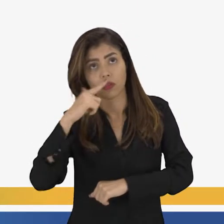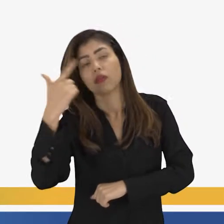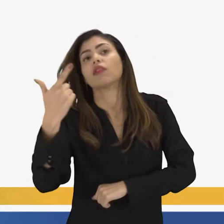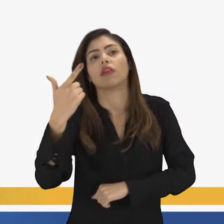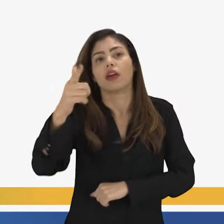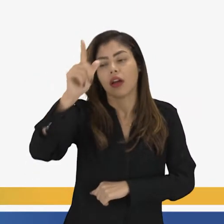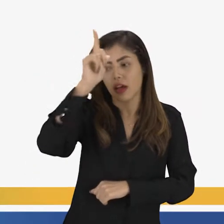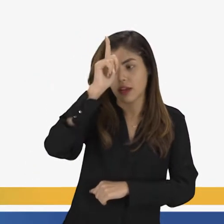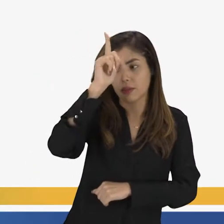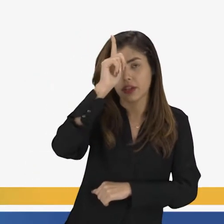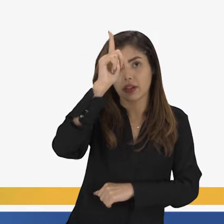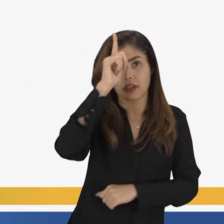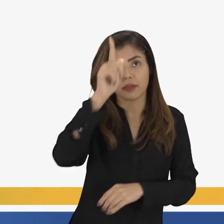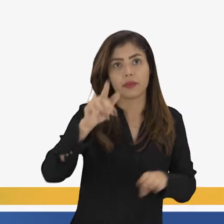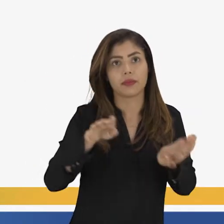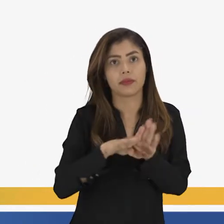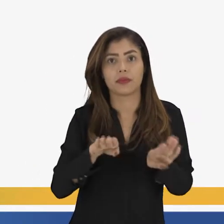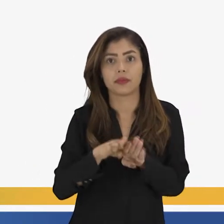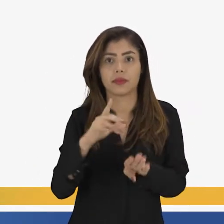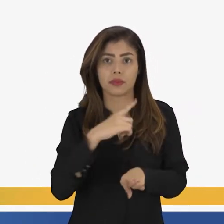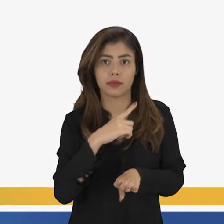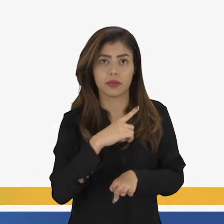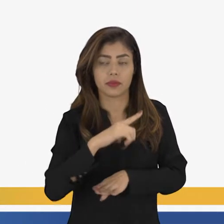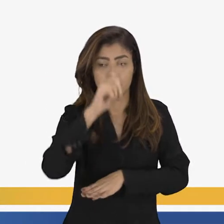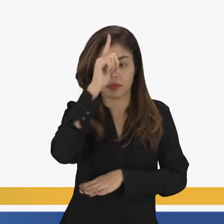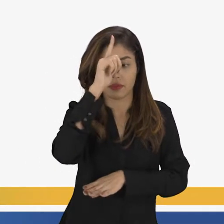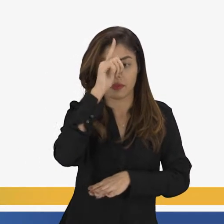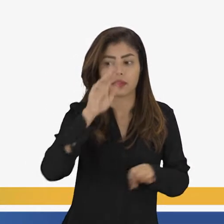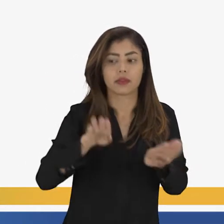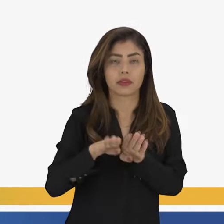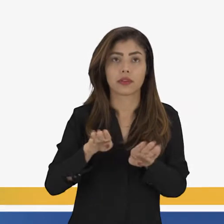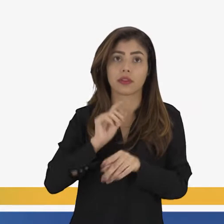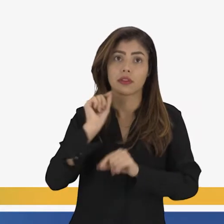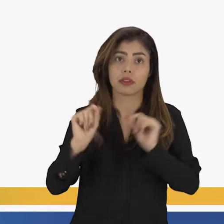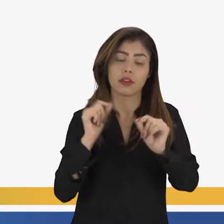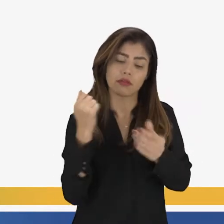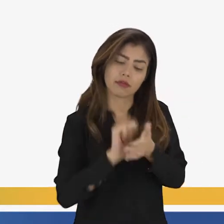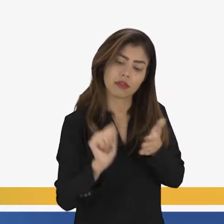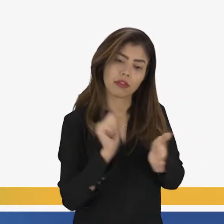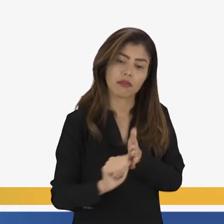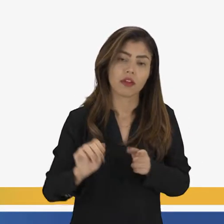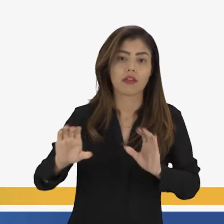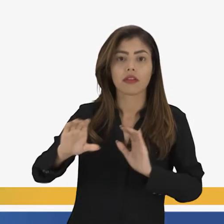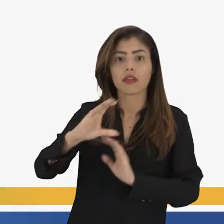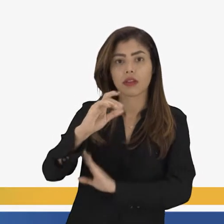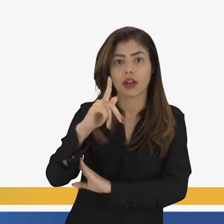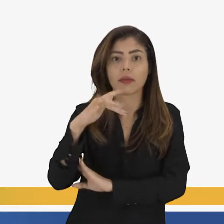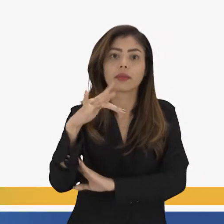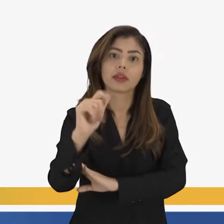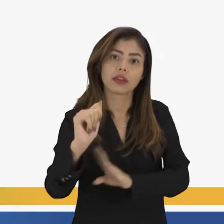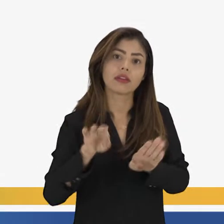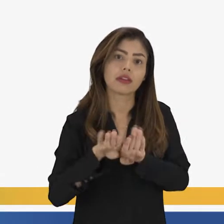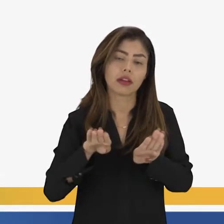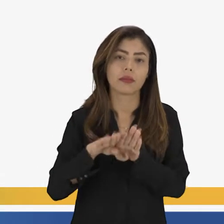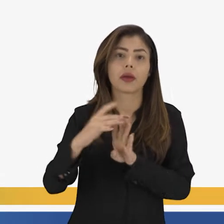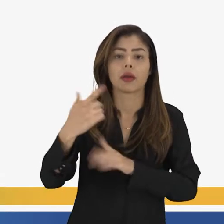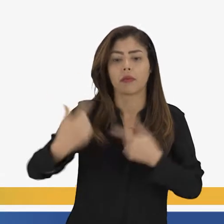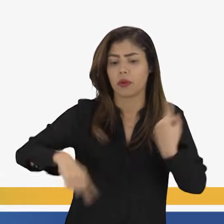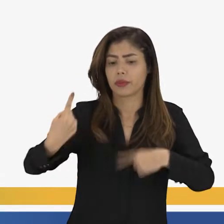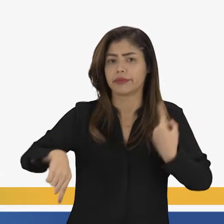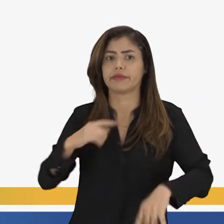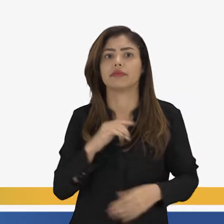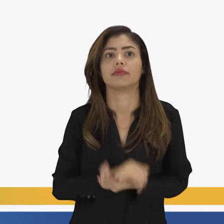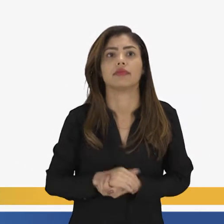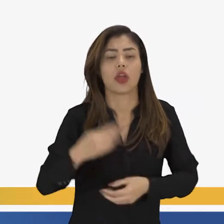da Alemanha. Por quê? Porque foram perseguidos em decorrência de escrever este livro e este capítulo que foi tão polêmico.